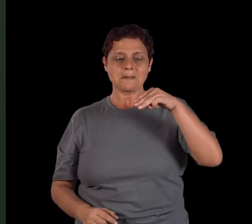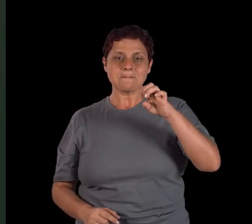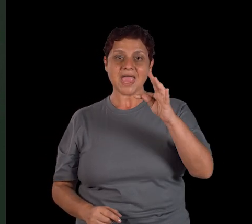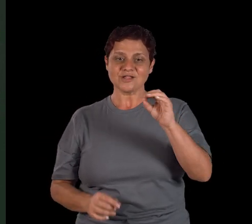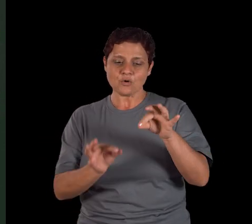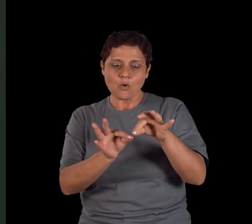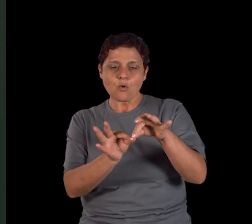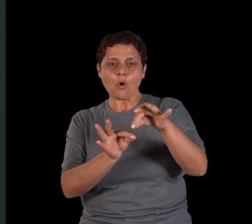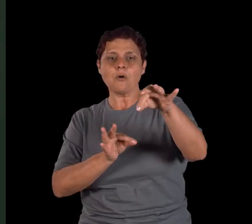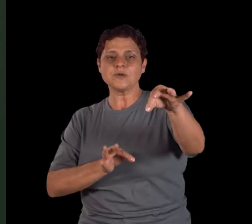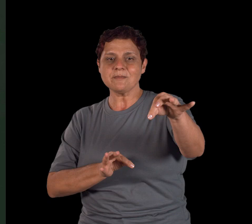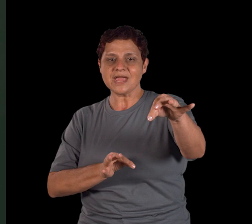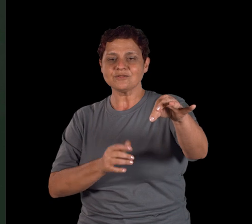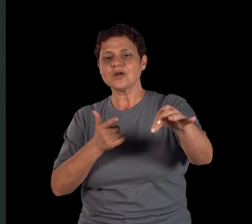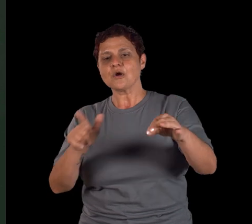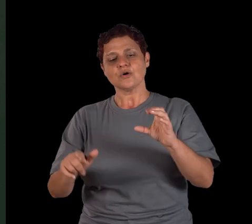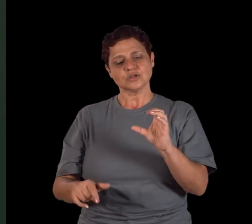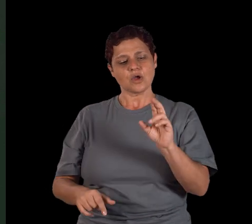né?